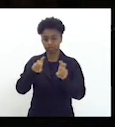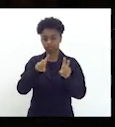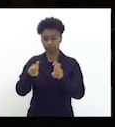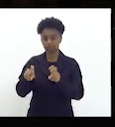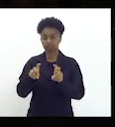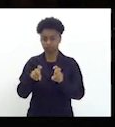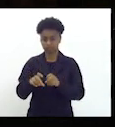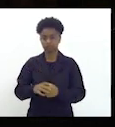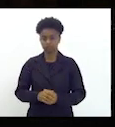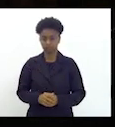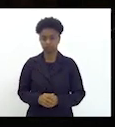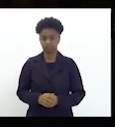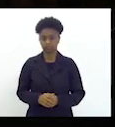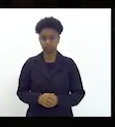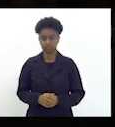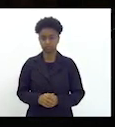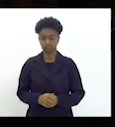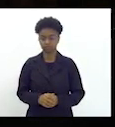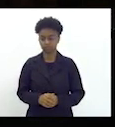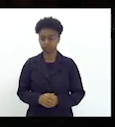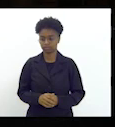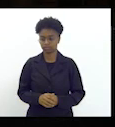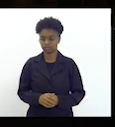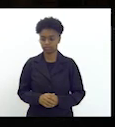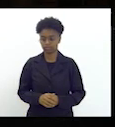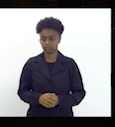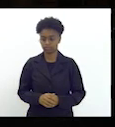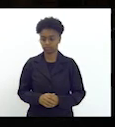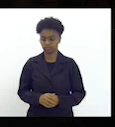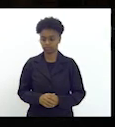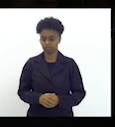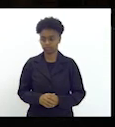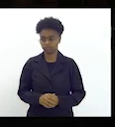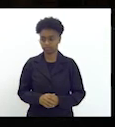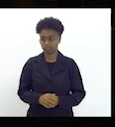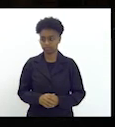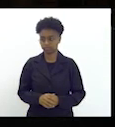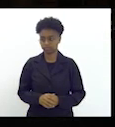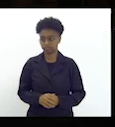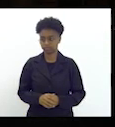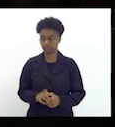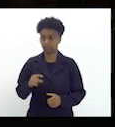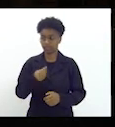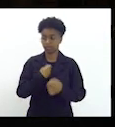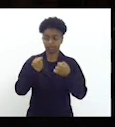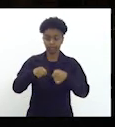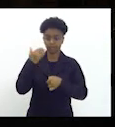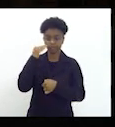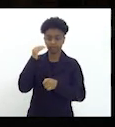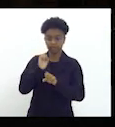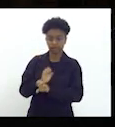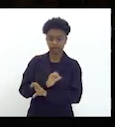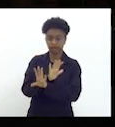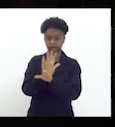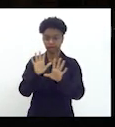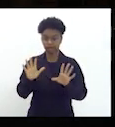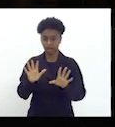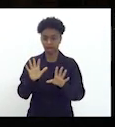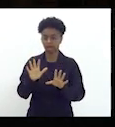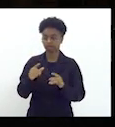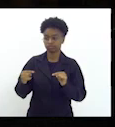necessário que a gente possa entender claramente de forma